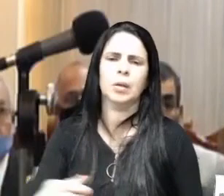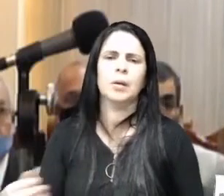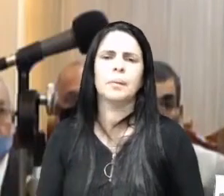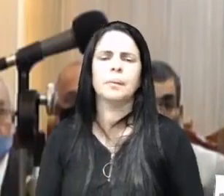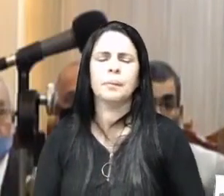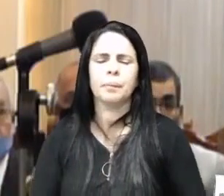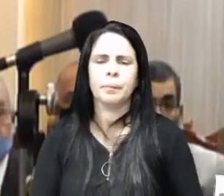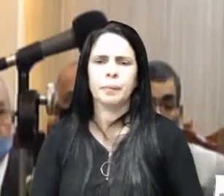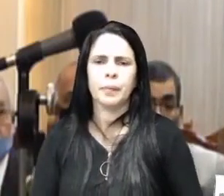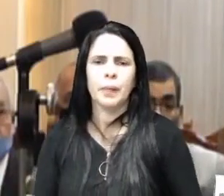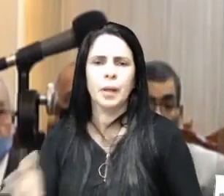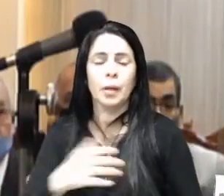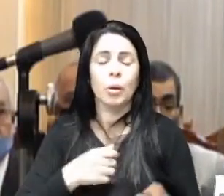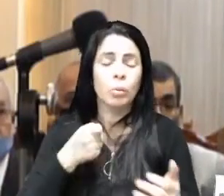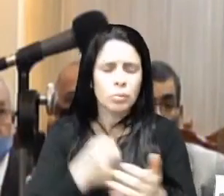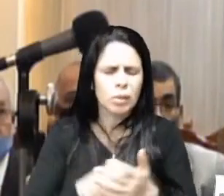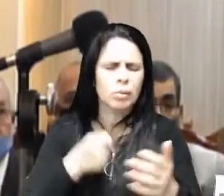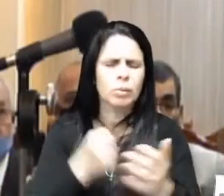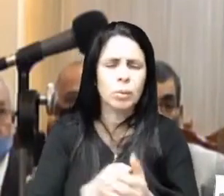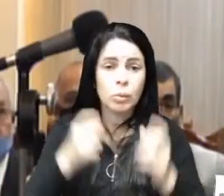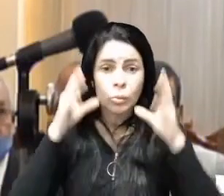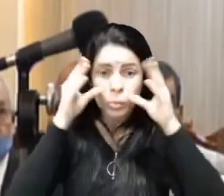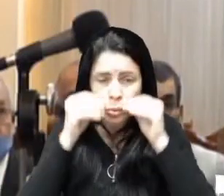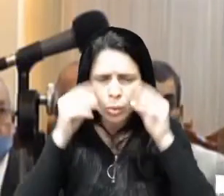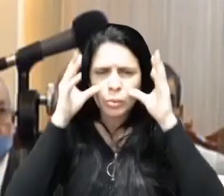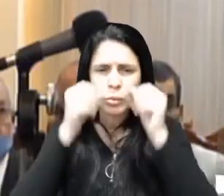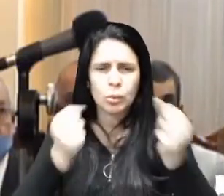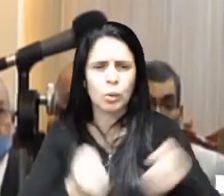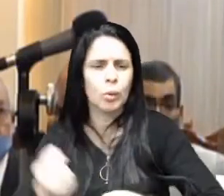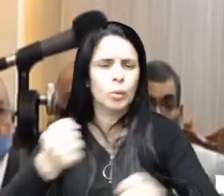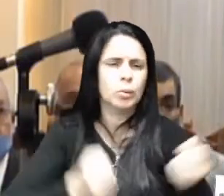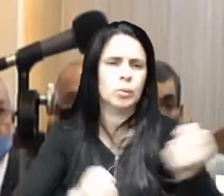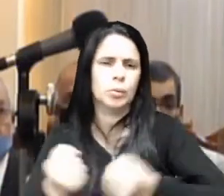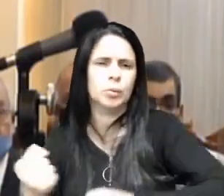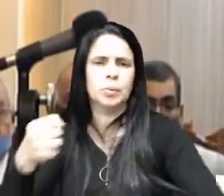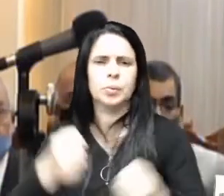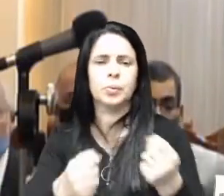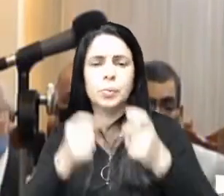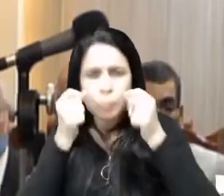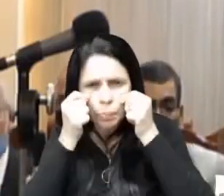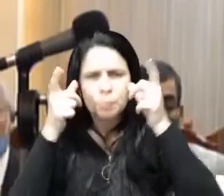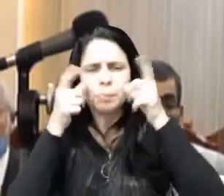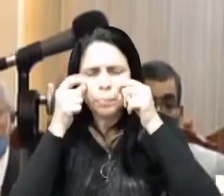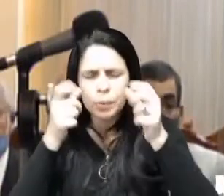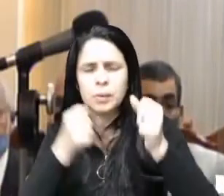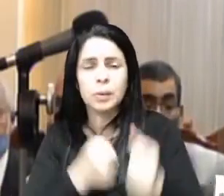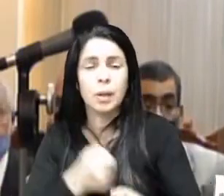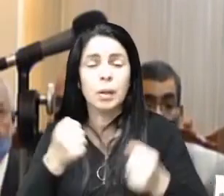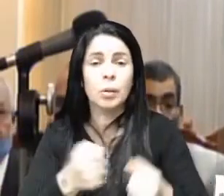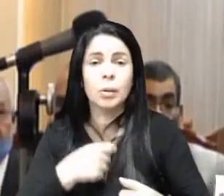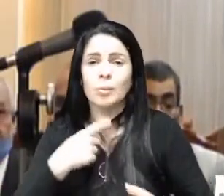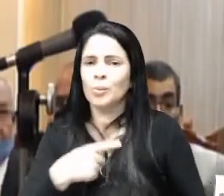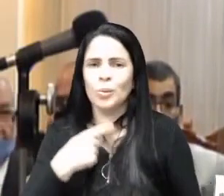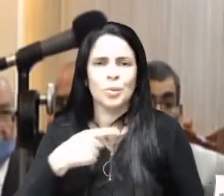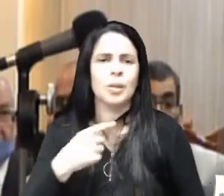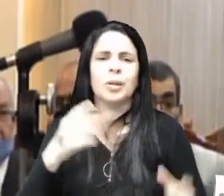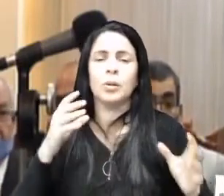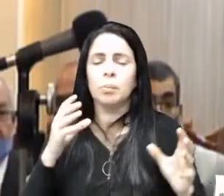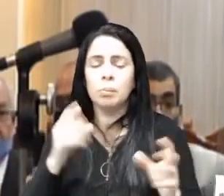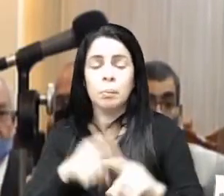fiquei lutando ali para ver se não dormia e abri os olhos. Quem já passou por isso, né? Uma guerra tremenda, mas o